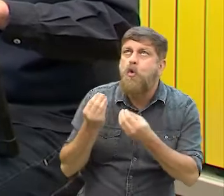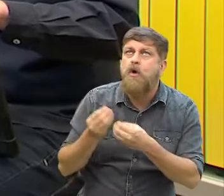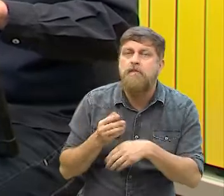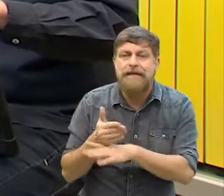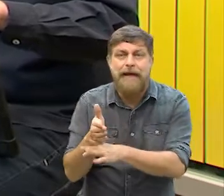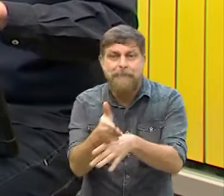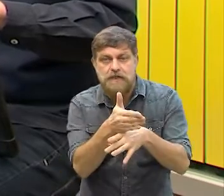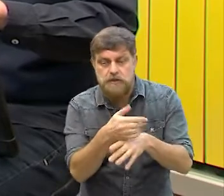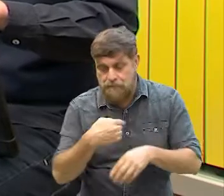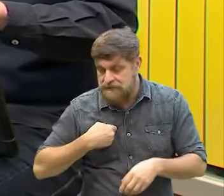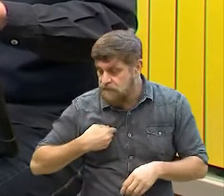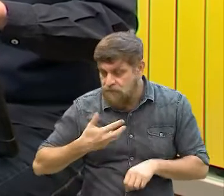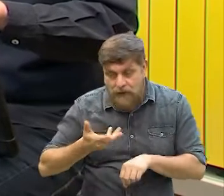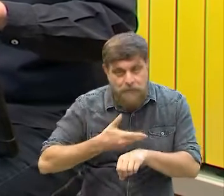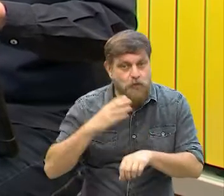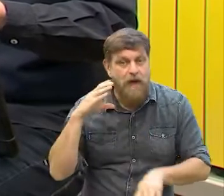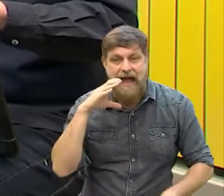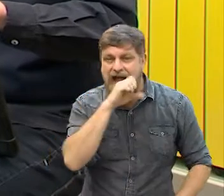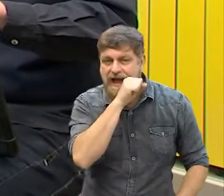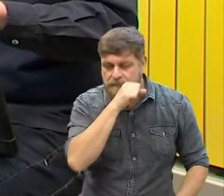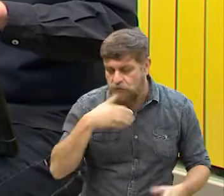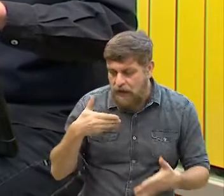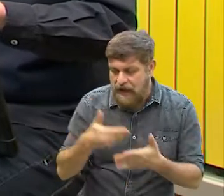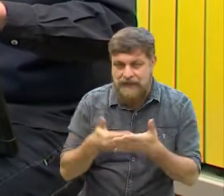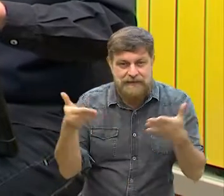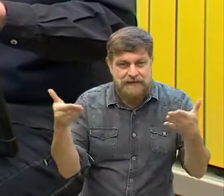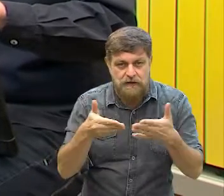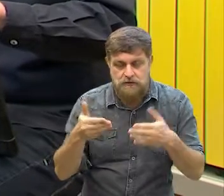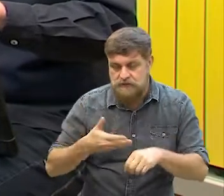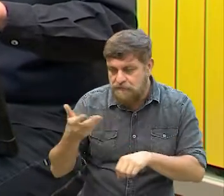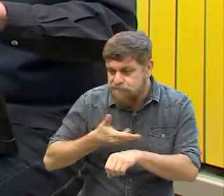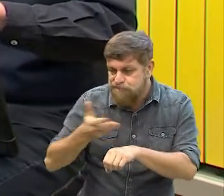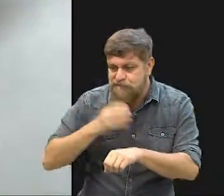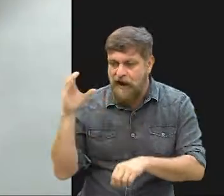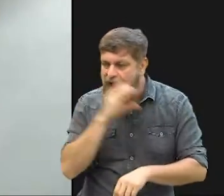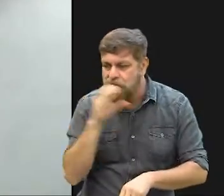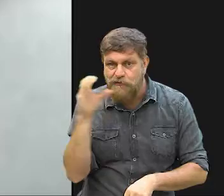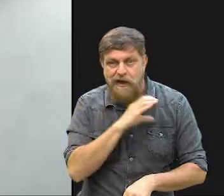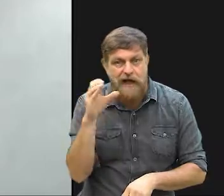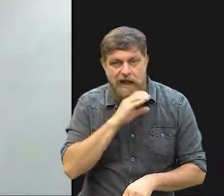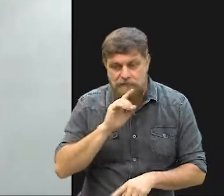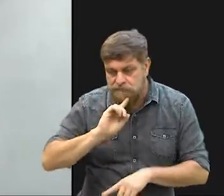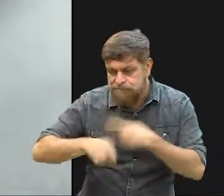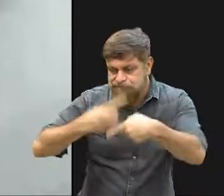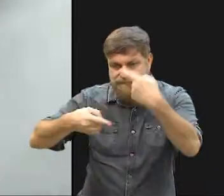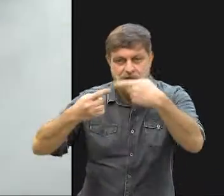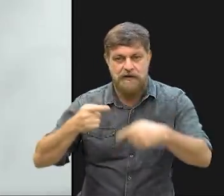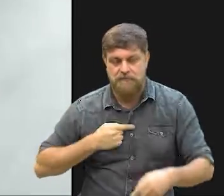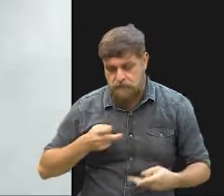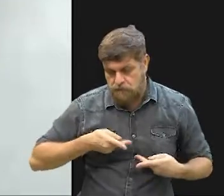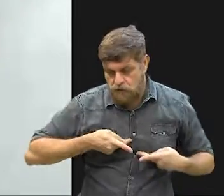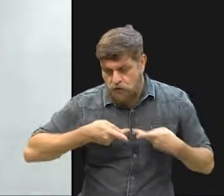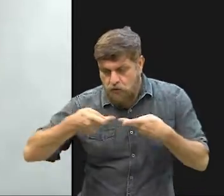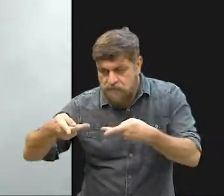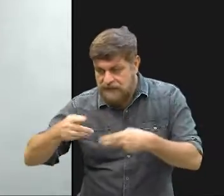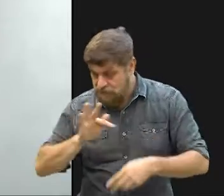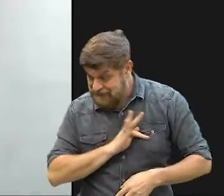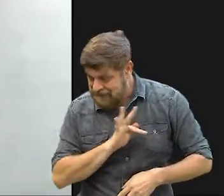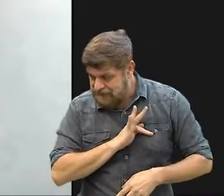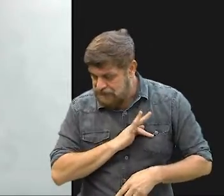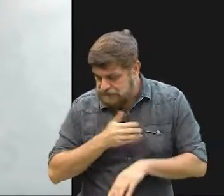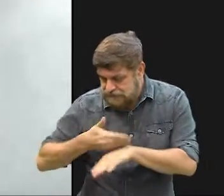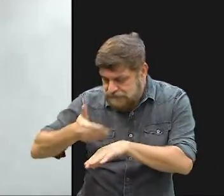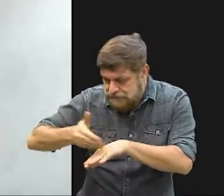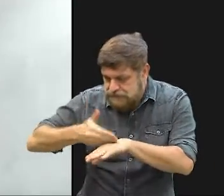assim, perdido, comigo foi muito rápido. Exato, até hoje tudo acontece muito rápido. E quando eles me fizeram esse convite, eu já